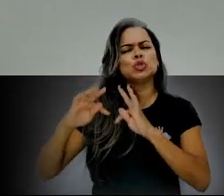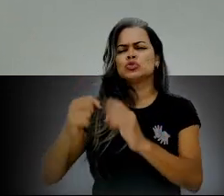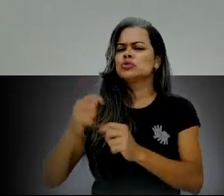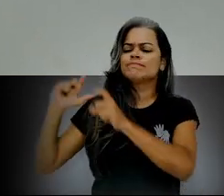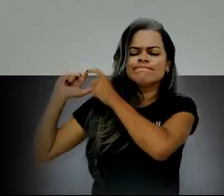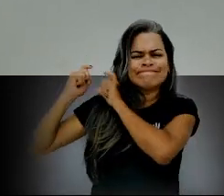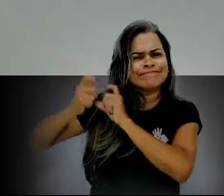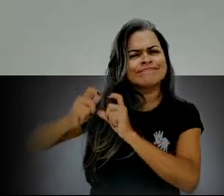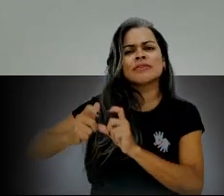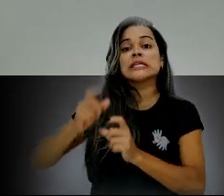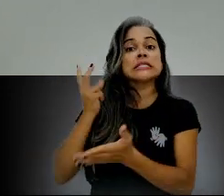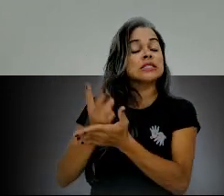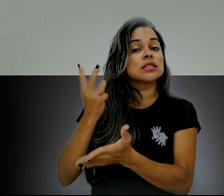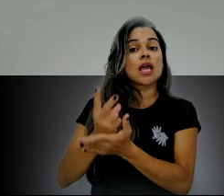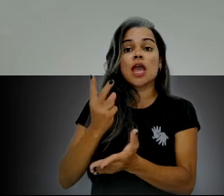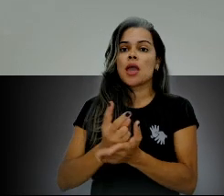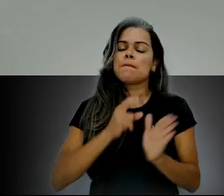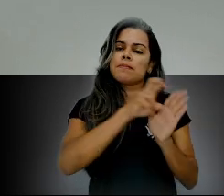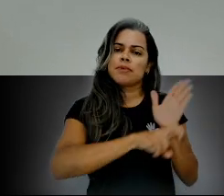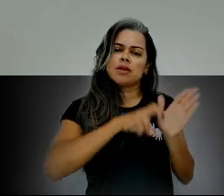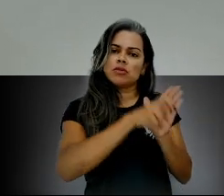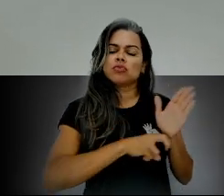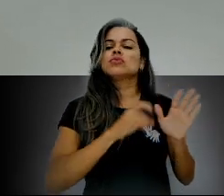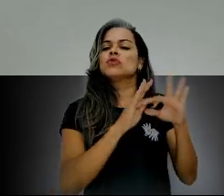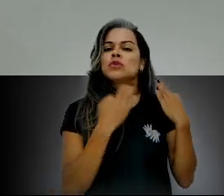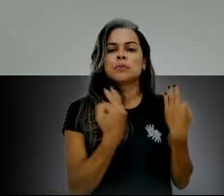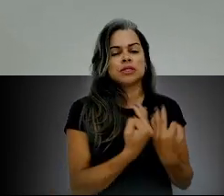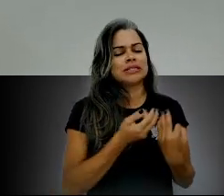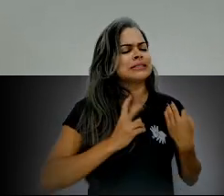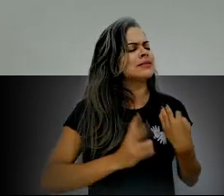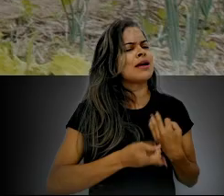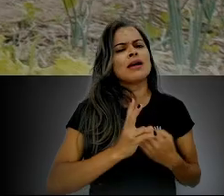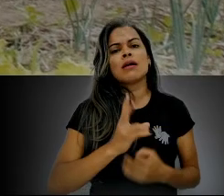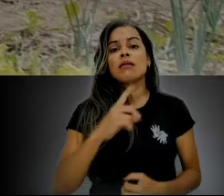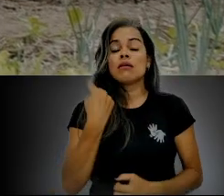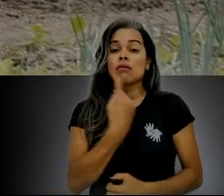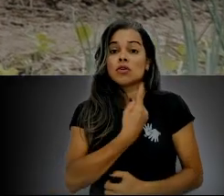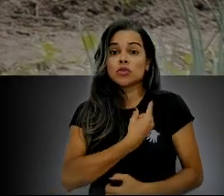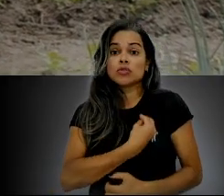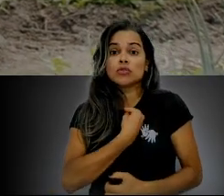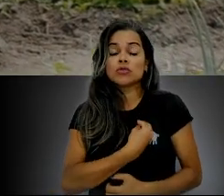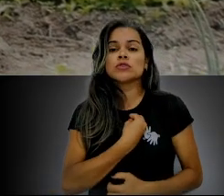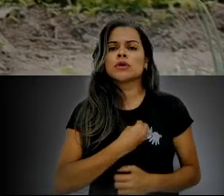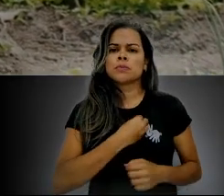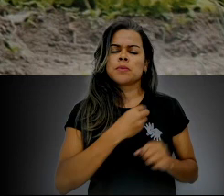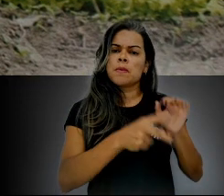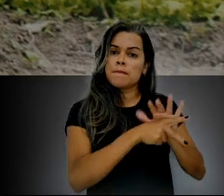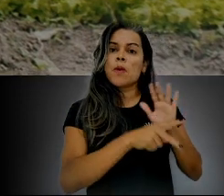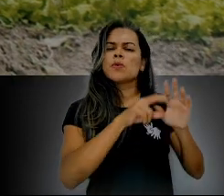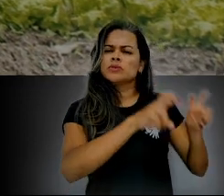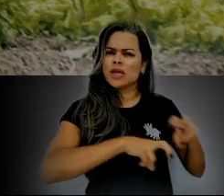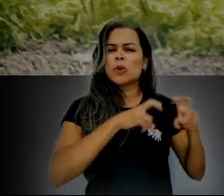meus tios é mais astralidade forte vinculado à Agricultura Familiar então assim nós vivemos